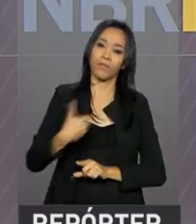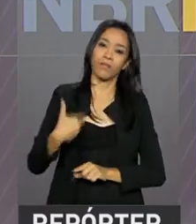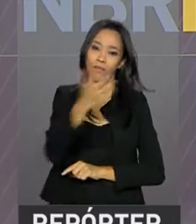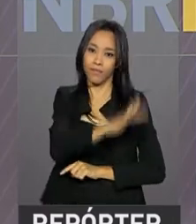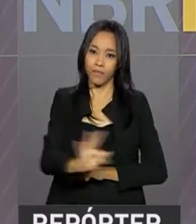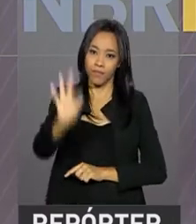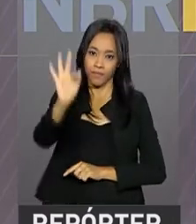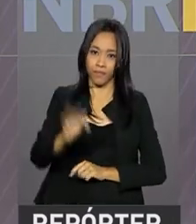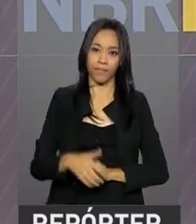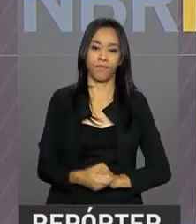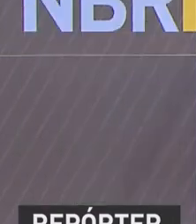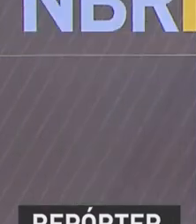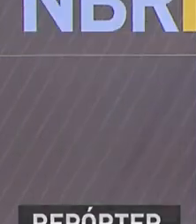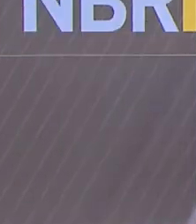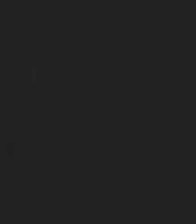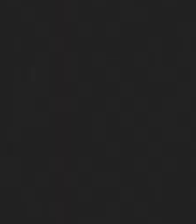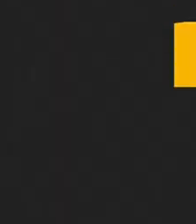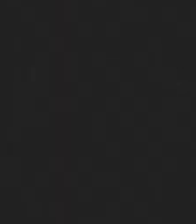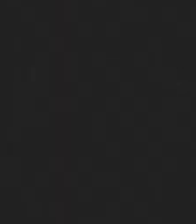tv do governo federal